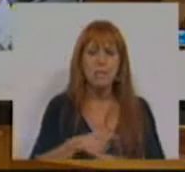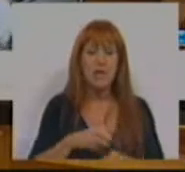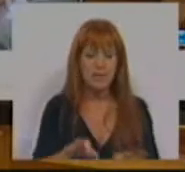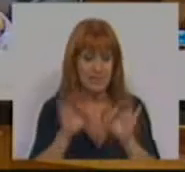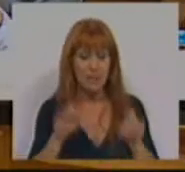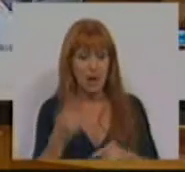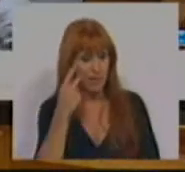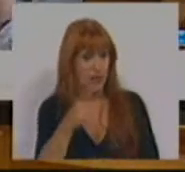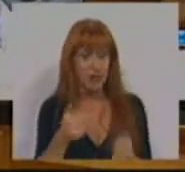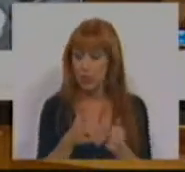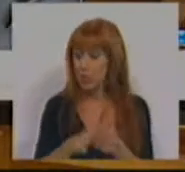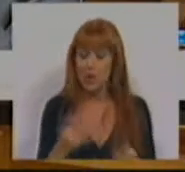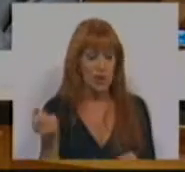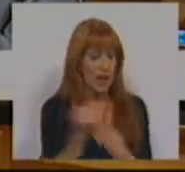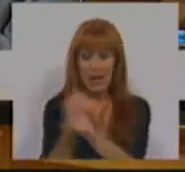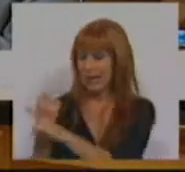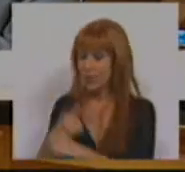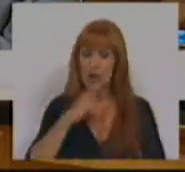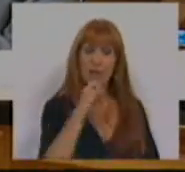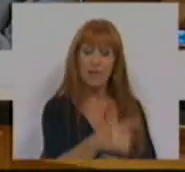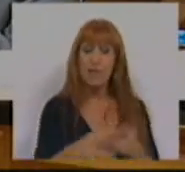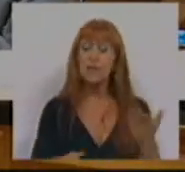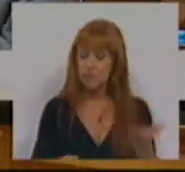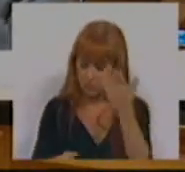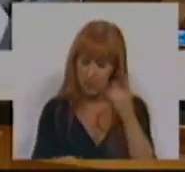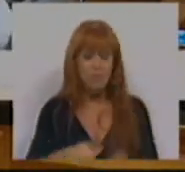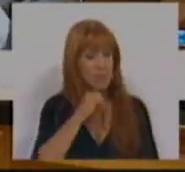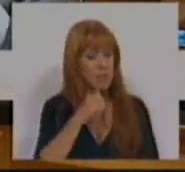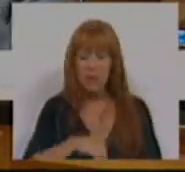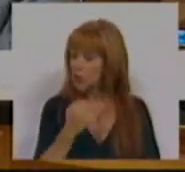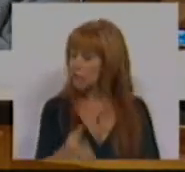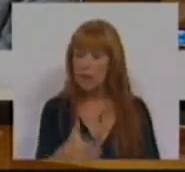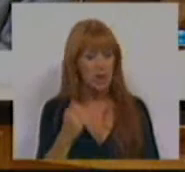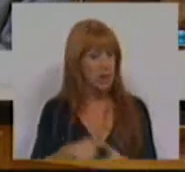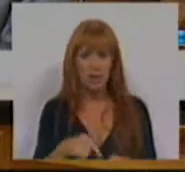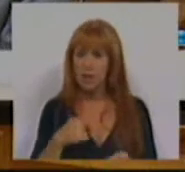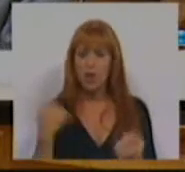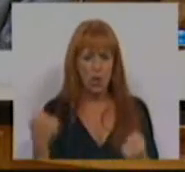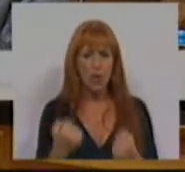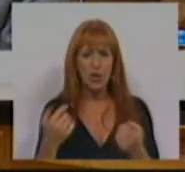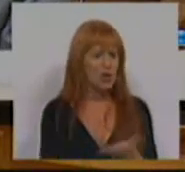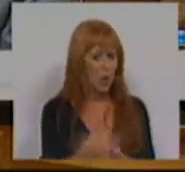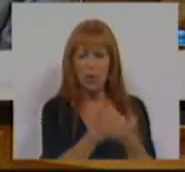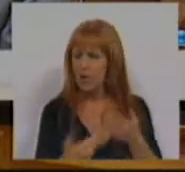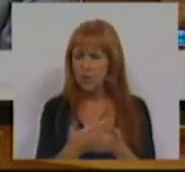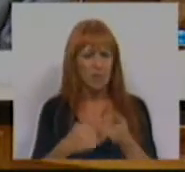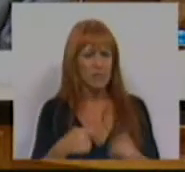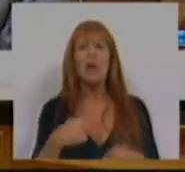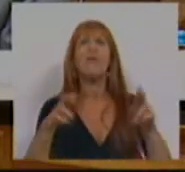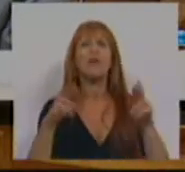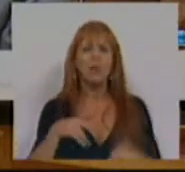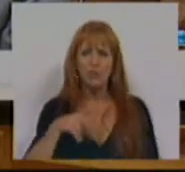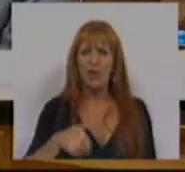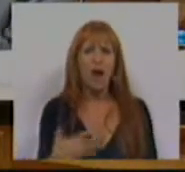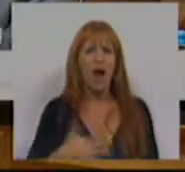como se vê e todas essas entidades alertam, ainda não será em 2015 que se conseguirá a recuperação económica tão desejada para o